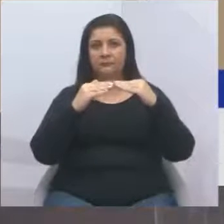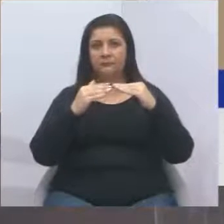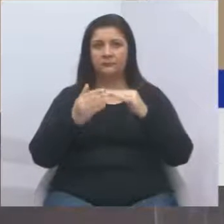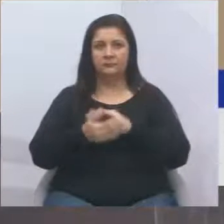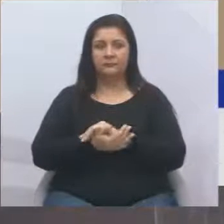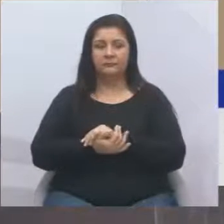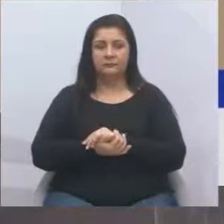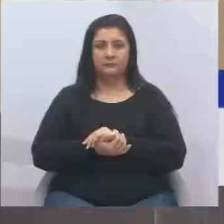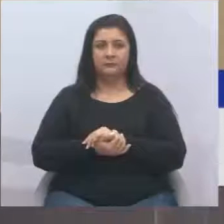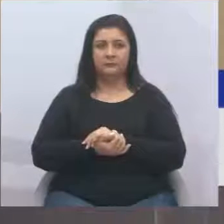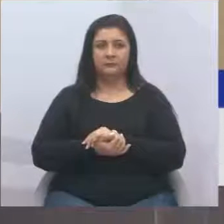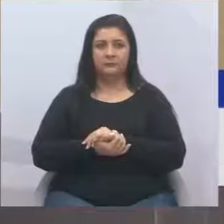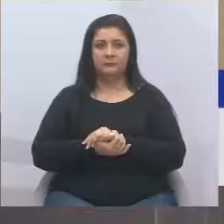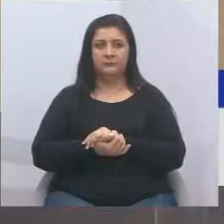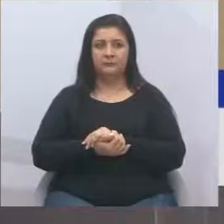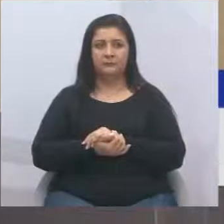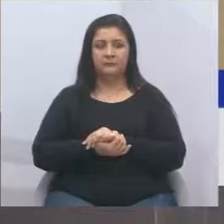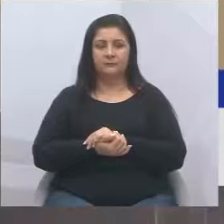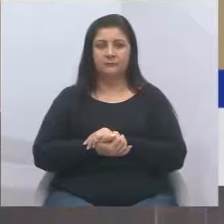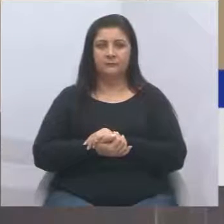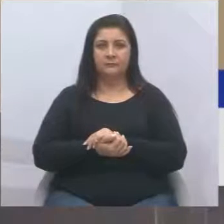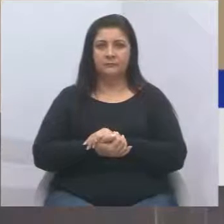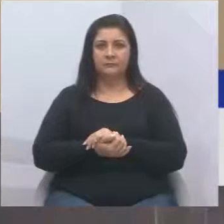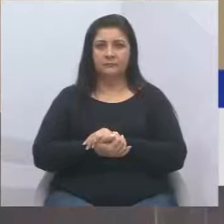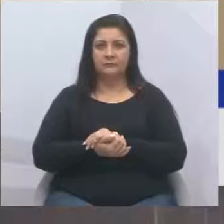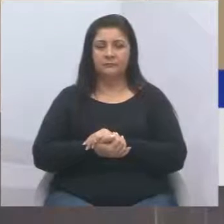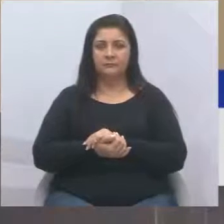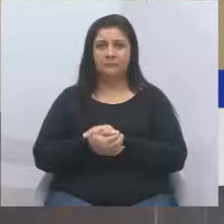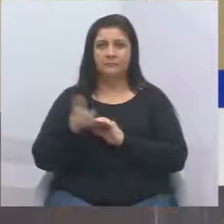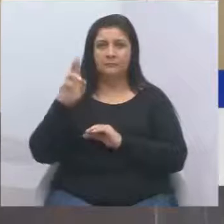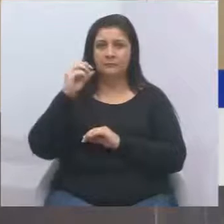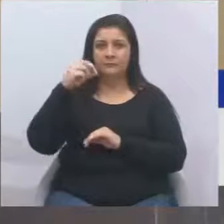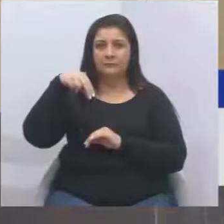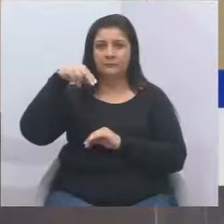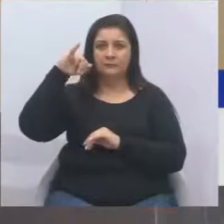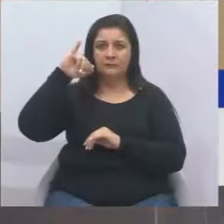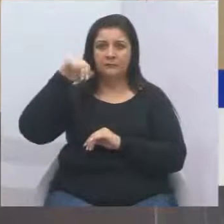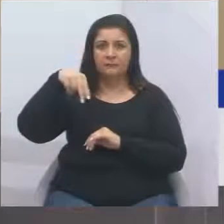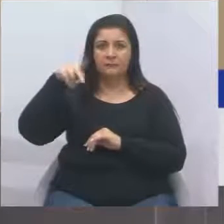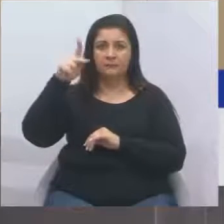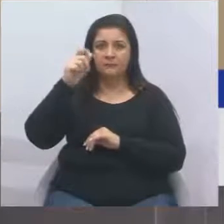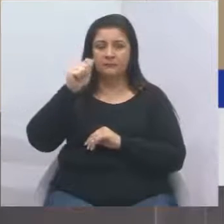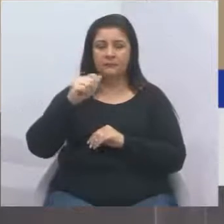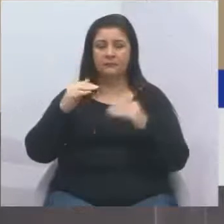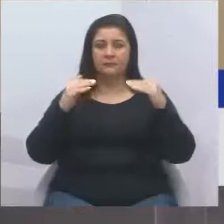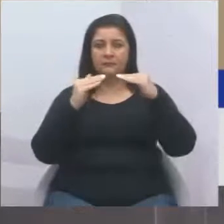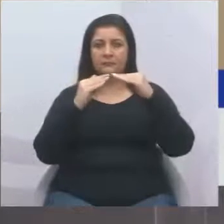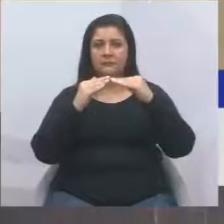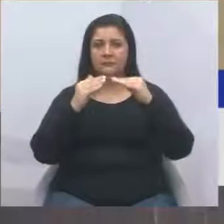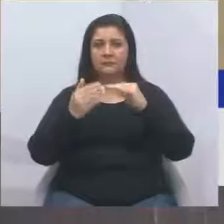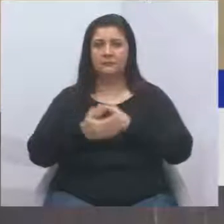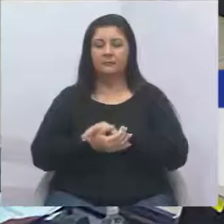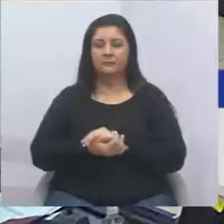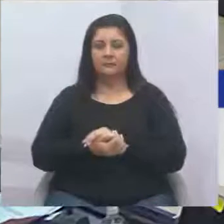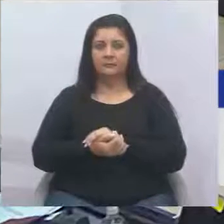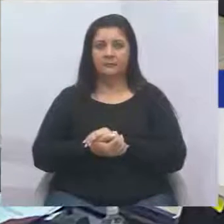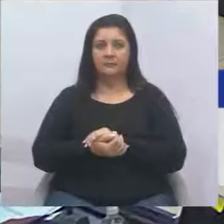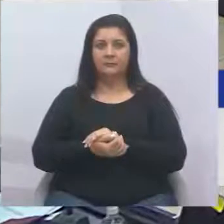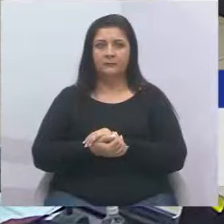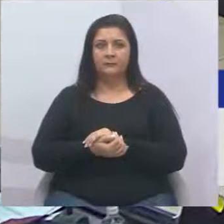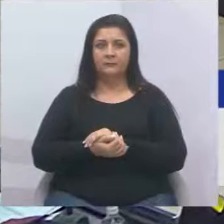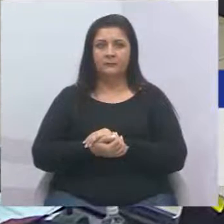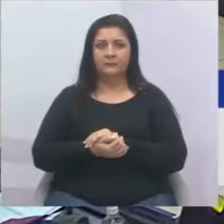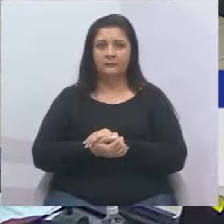esse projeto. Como voto, o vereador Roninha. Favorável. Como voto,